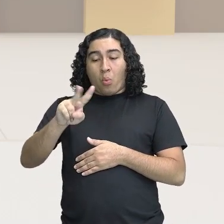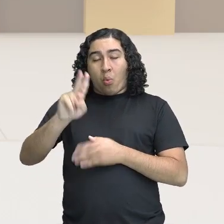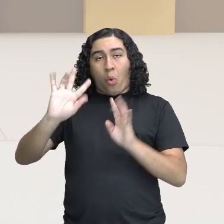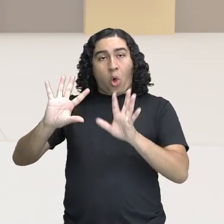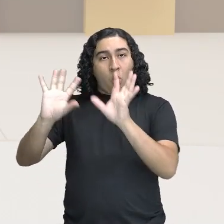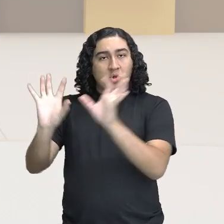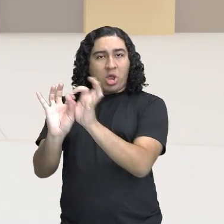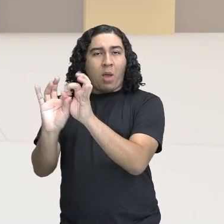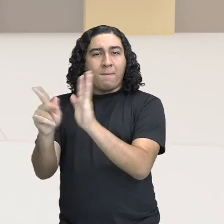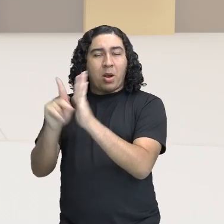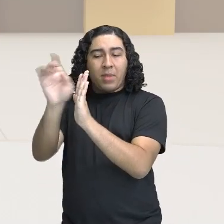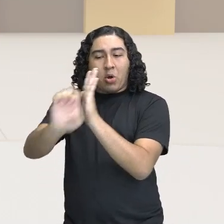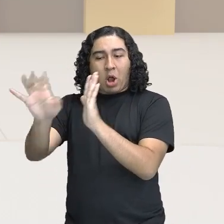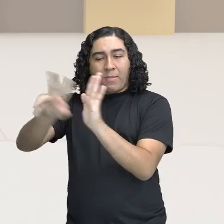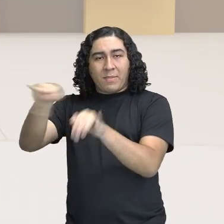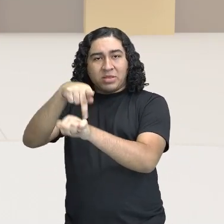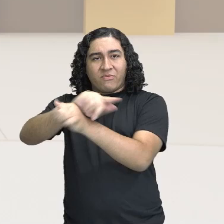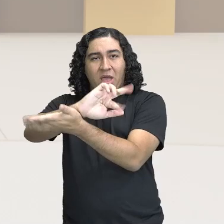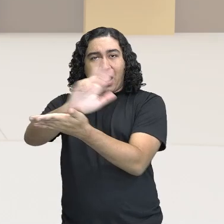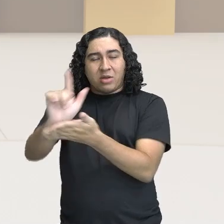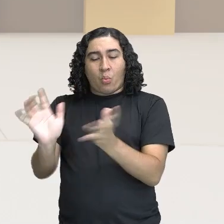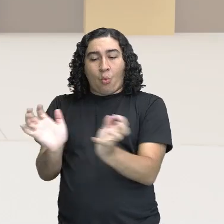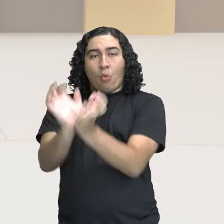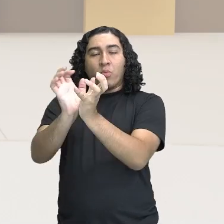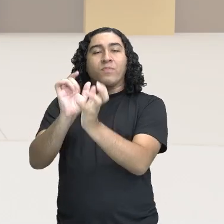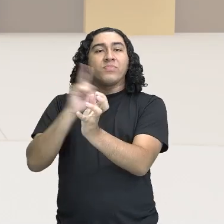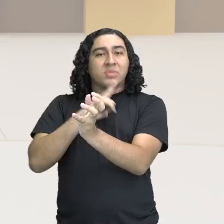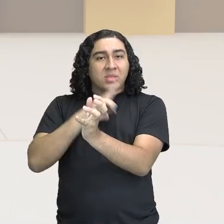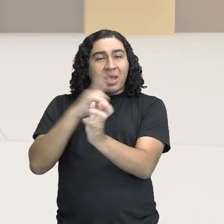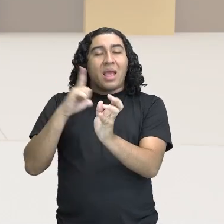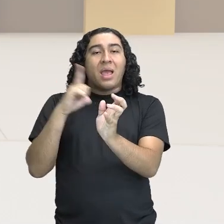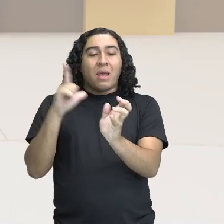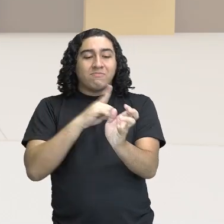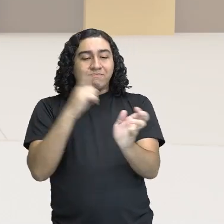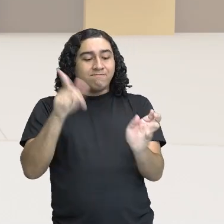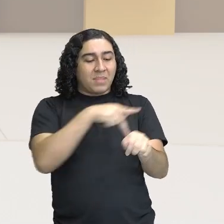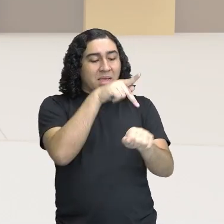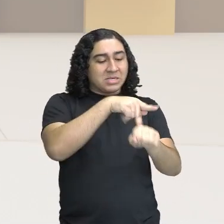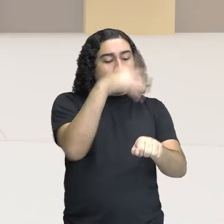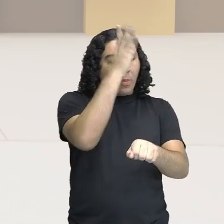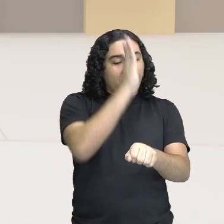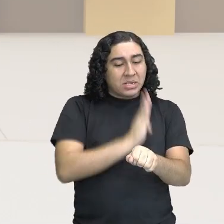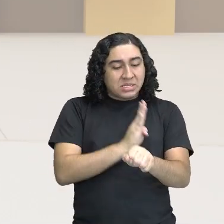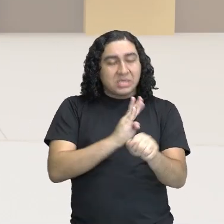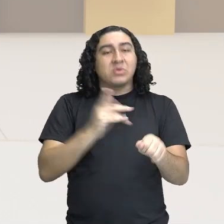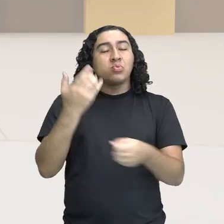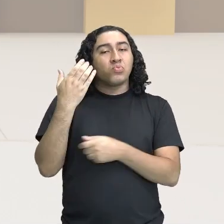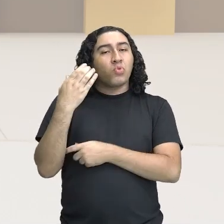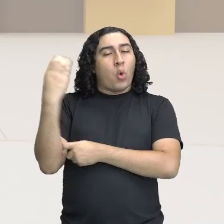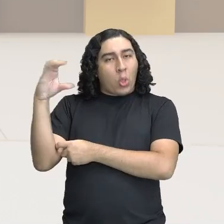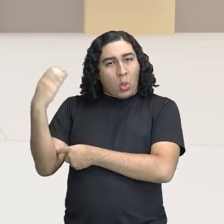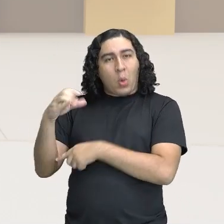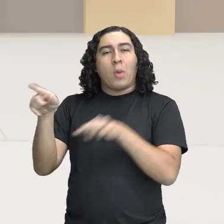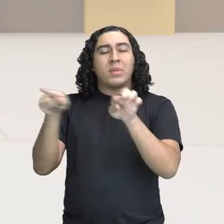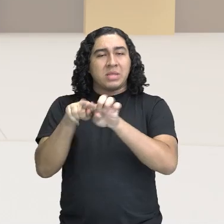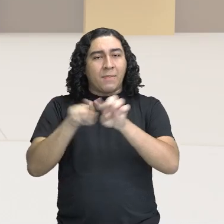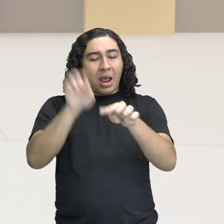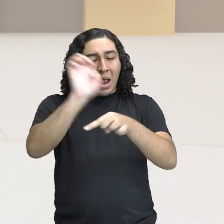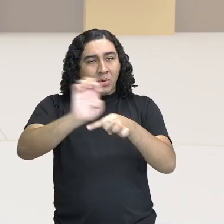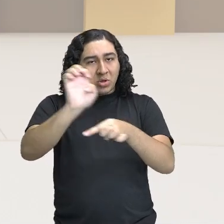Que ele traz um consórcio de organizações treinadas no Brasil. Olha só, no Brasil, Colômbia,